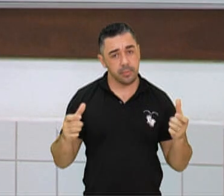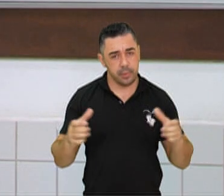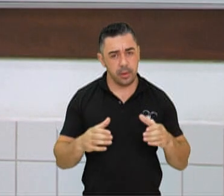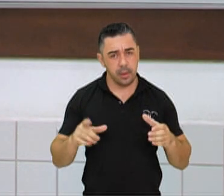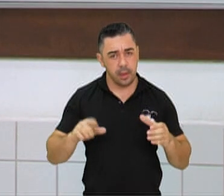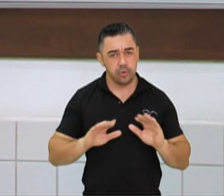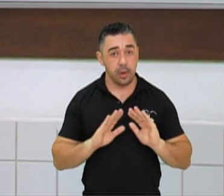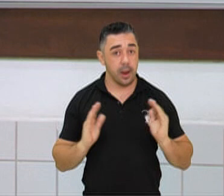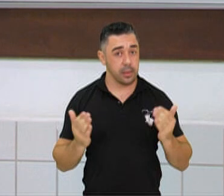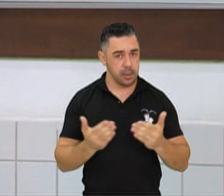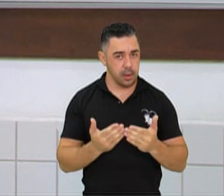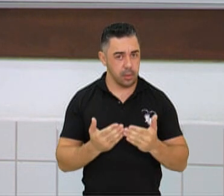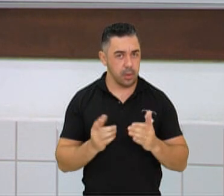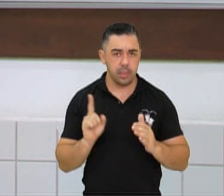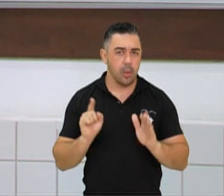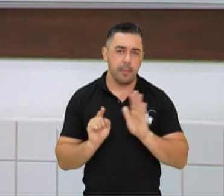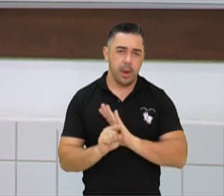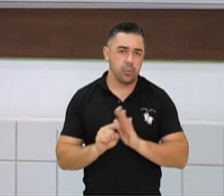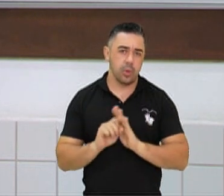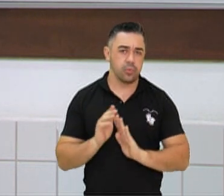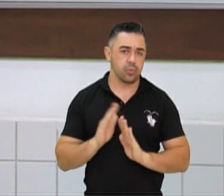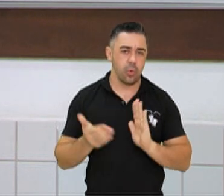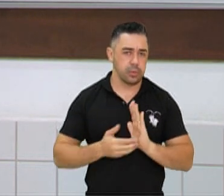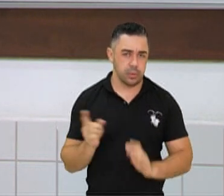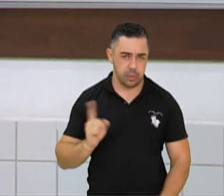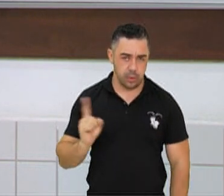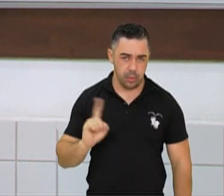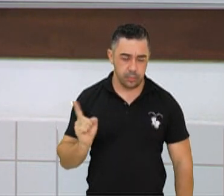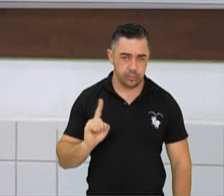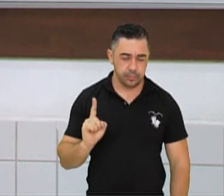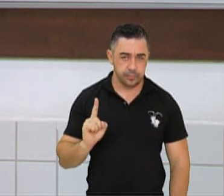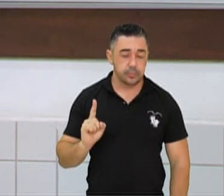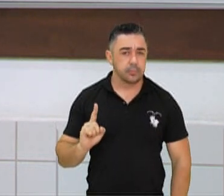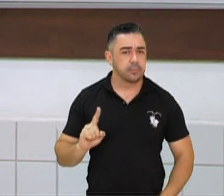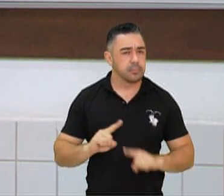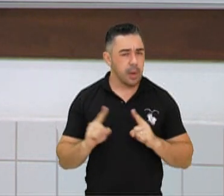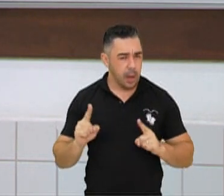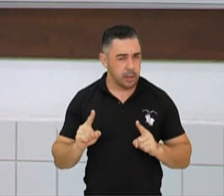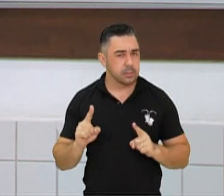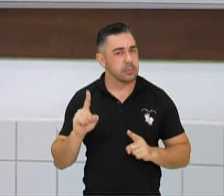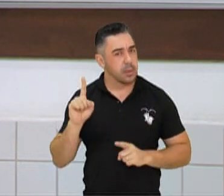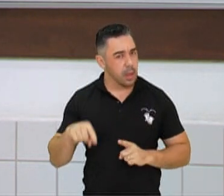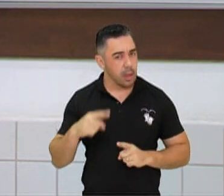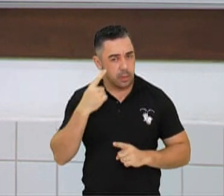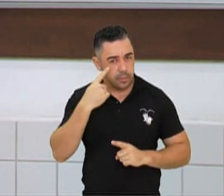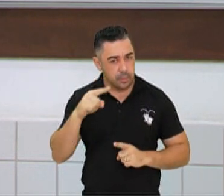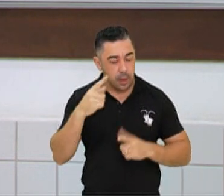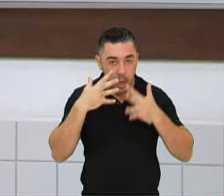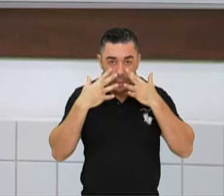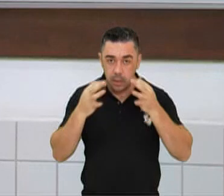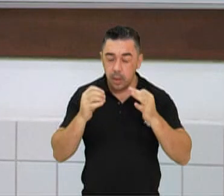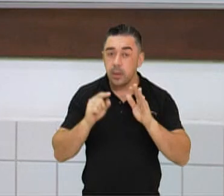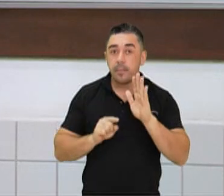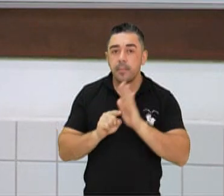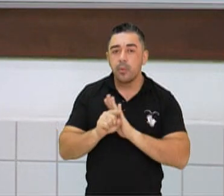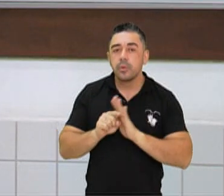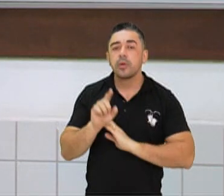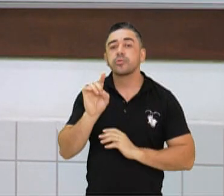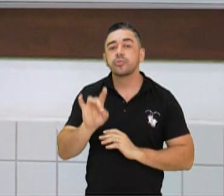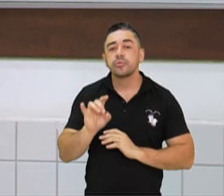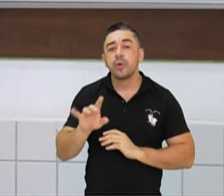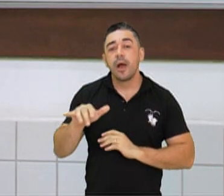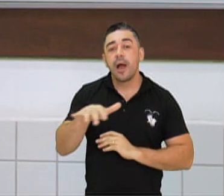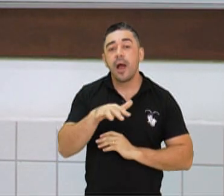a área lateral, não está perguntando qual é a área total. Mas sabe que uma pegadinha boa dessa questão seria perguntar só qual